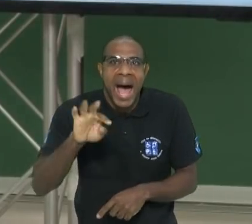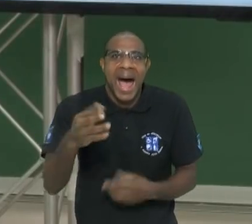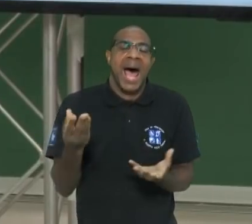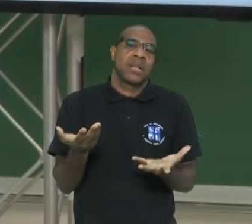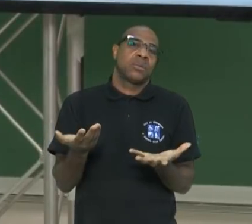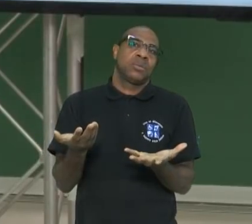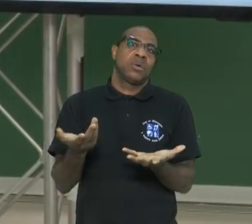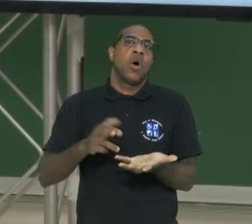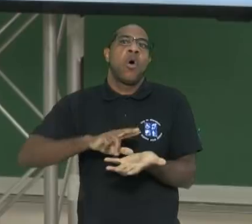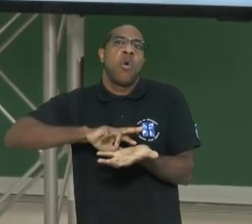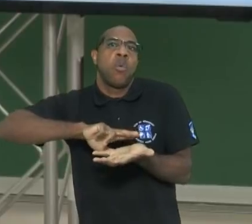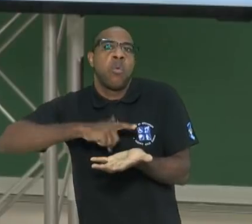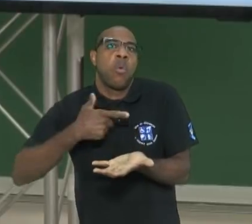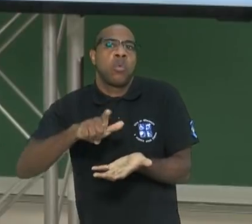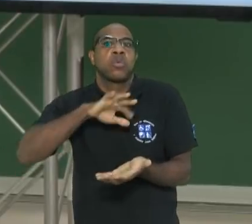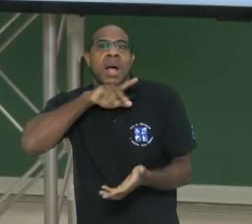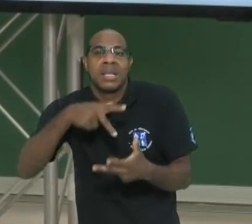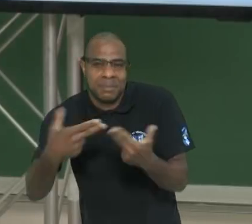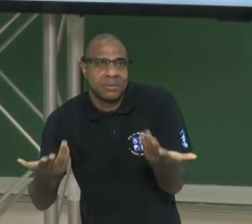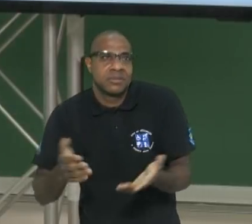Ele elimina as suas fezes,